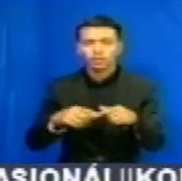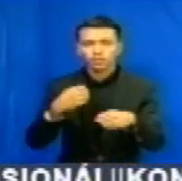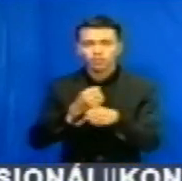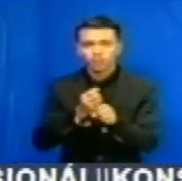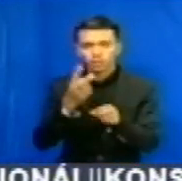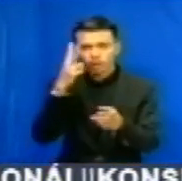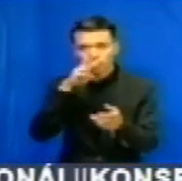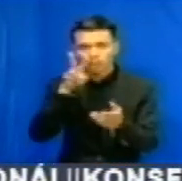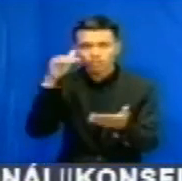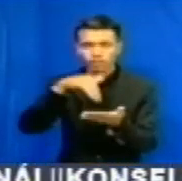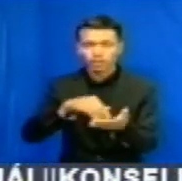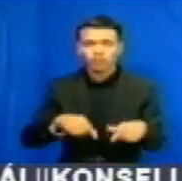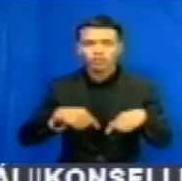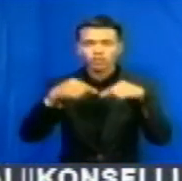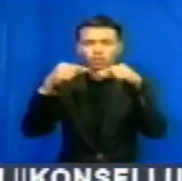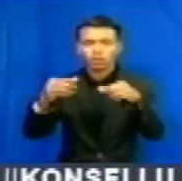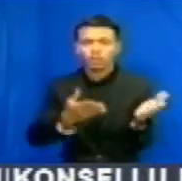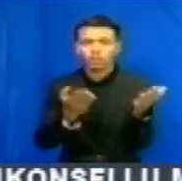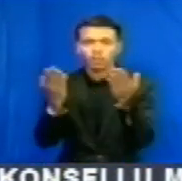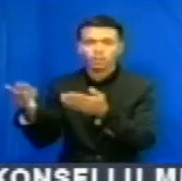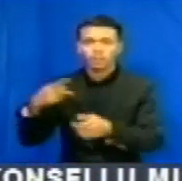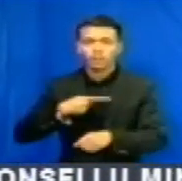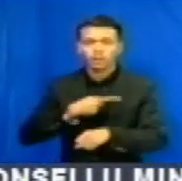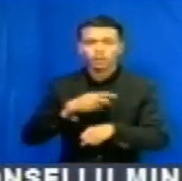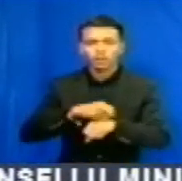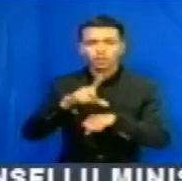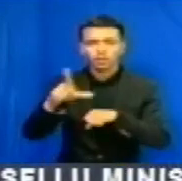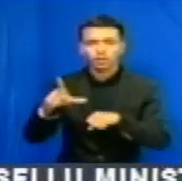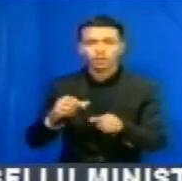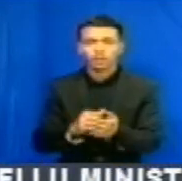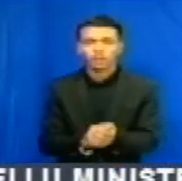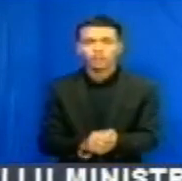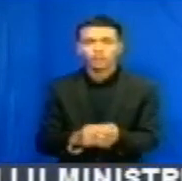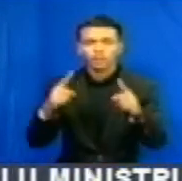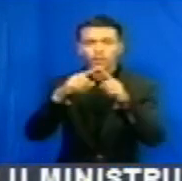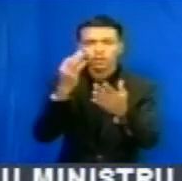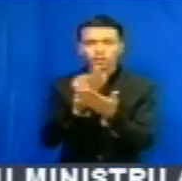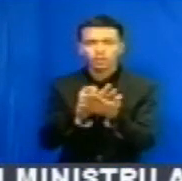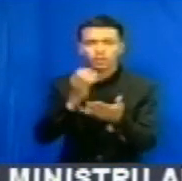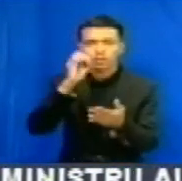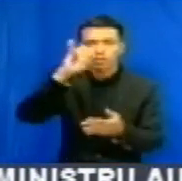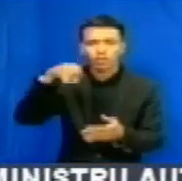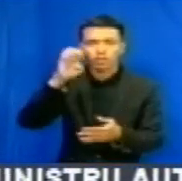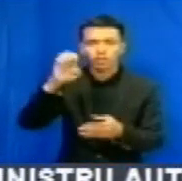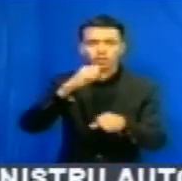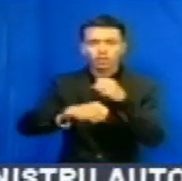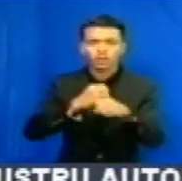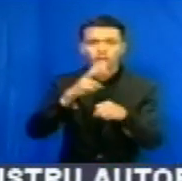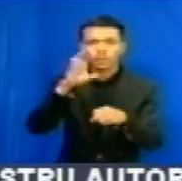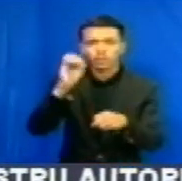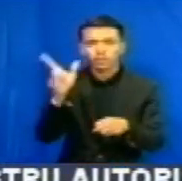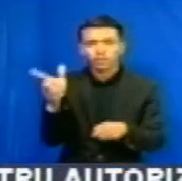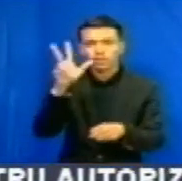sira, para depois a Ruca Bahia, Parlamento Nacional. Despesas ba orçamento geral do Estado Rihun Rua Ruanulo